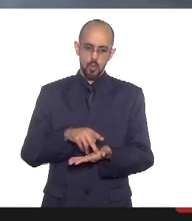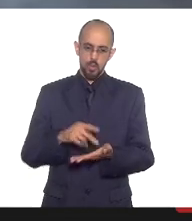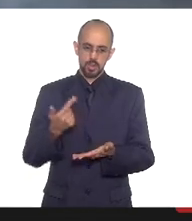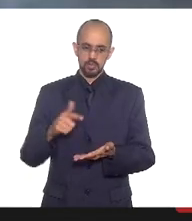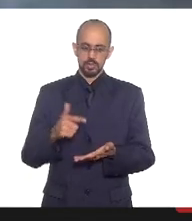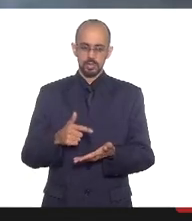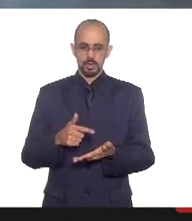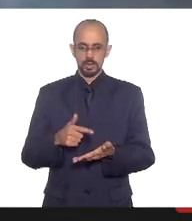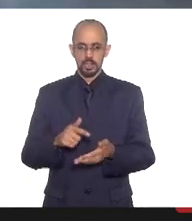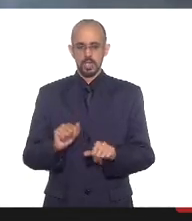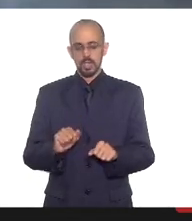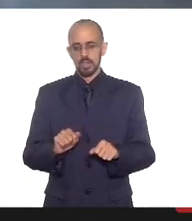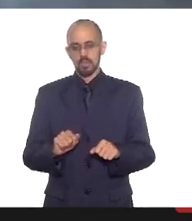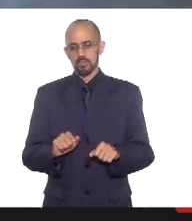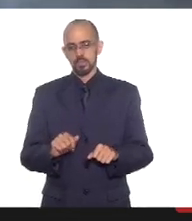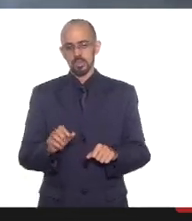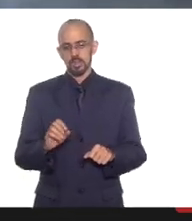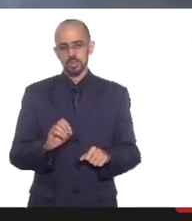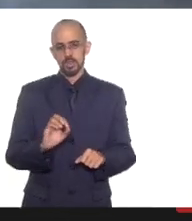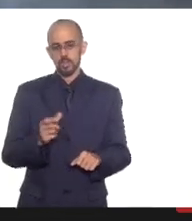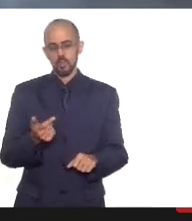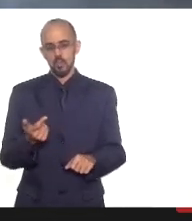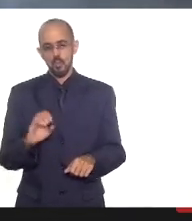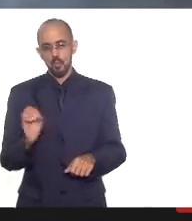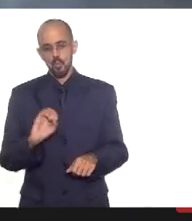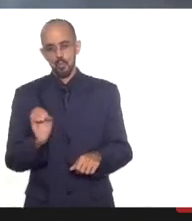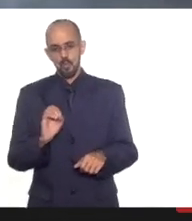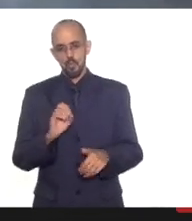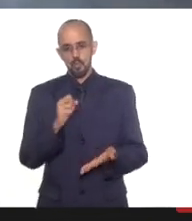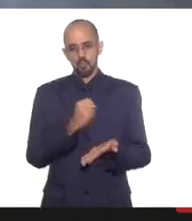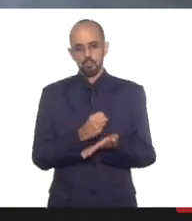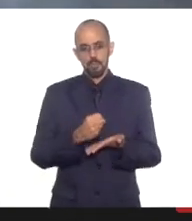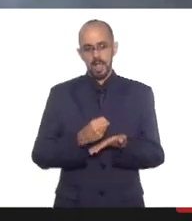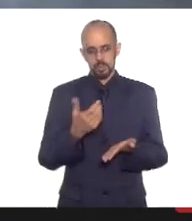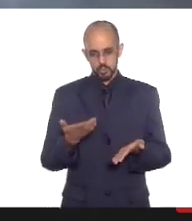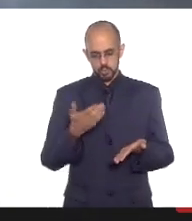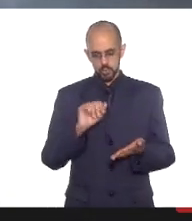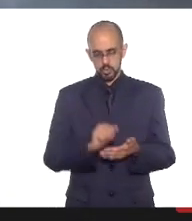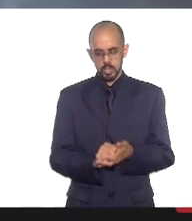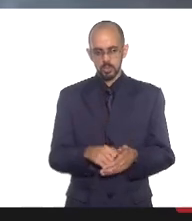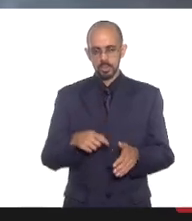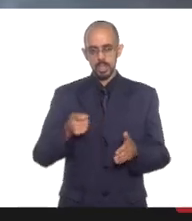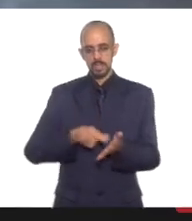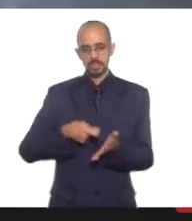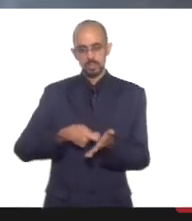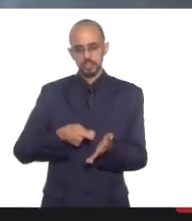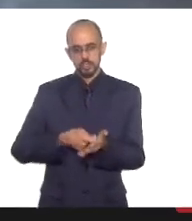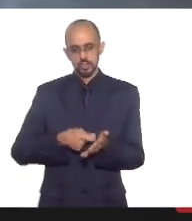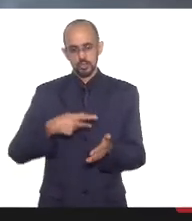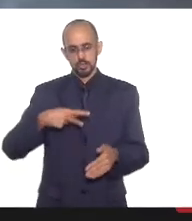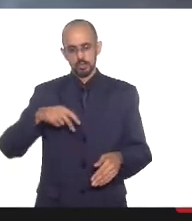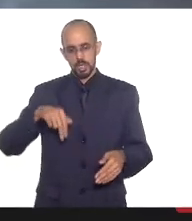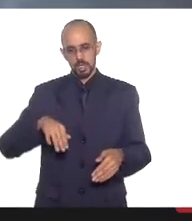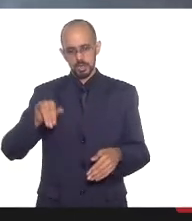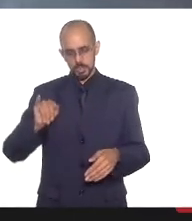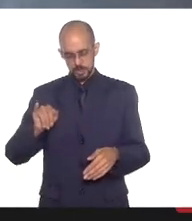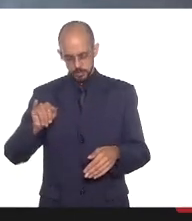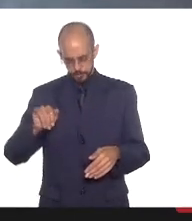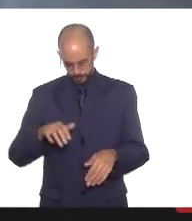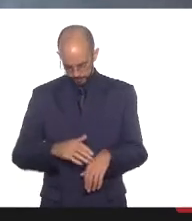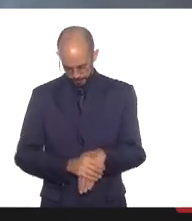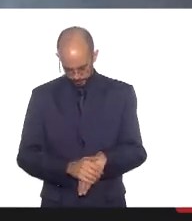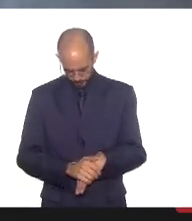sem Impacto ação esse Bíblia é fiel também que está expressamente existir no o período no Programa Nacional de operacionalização